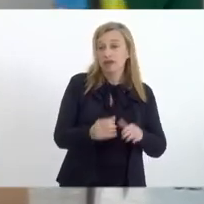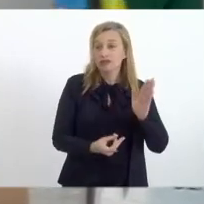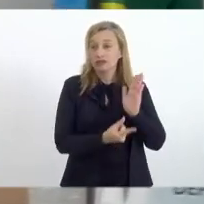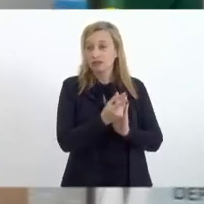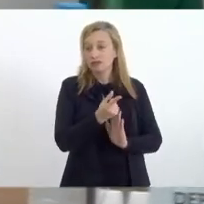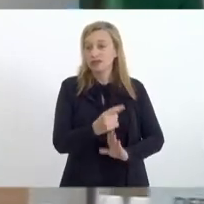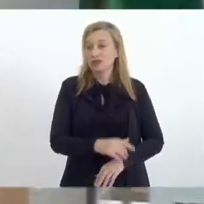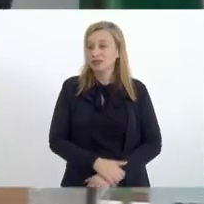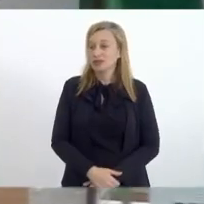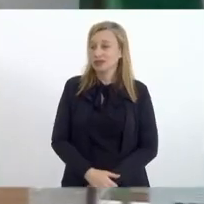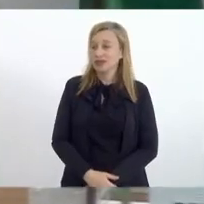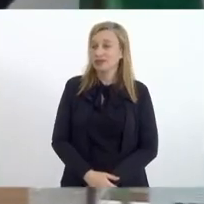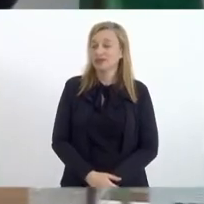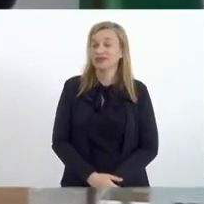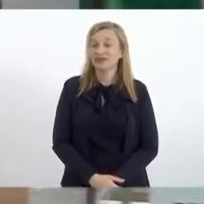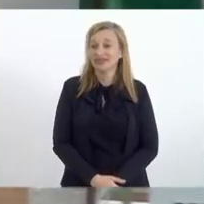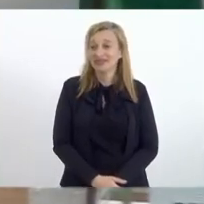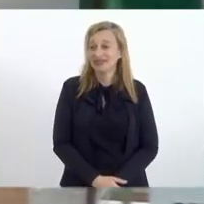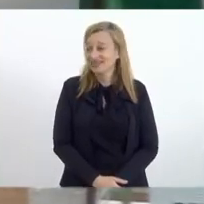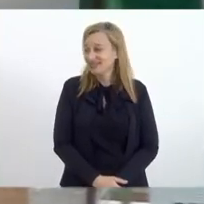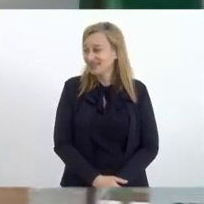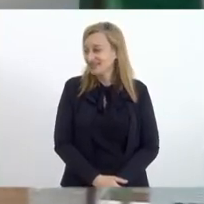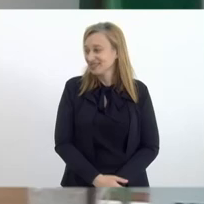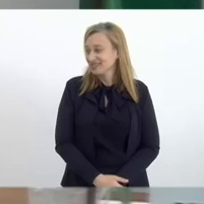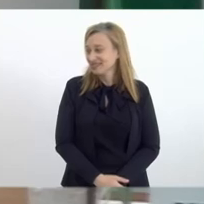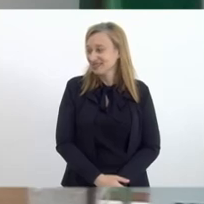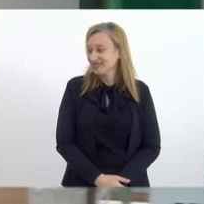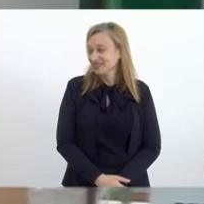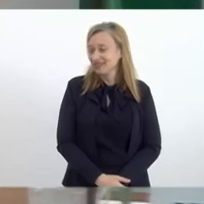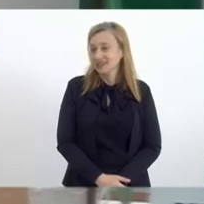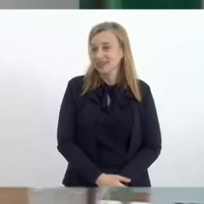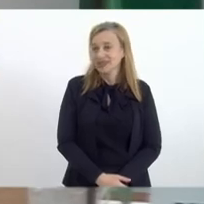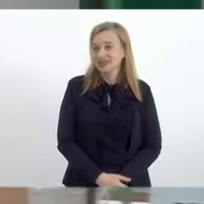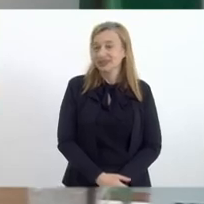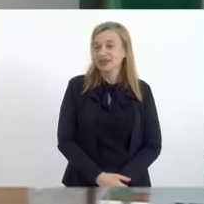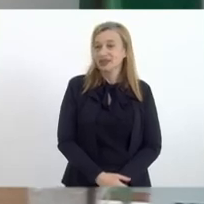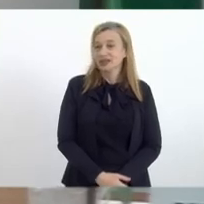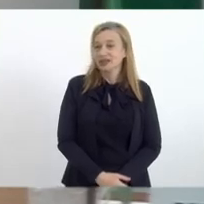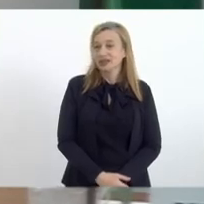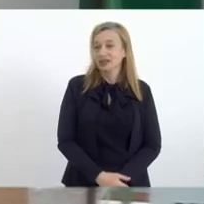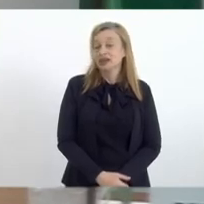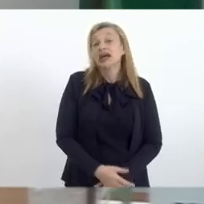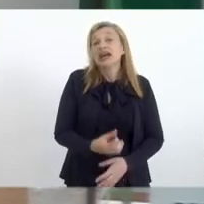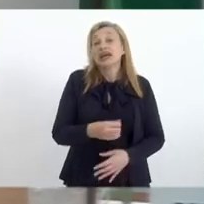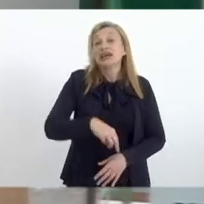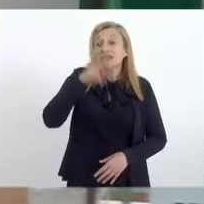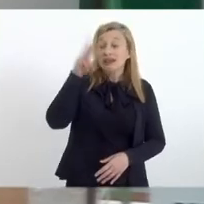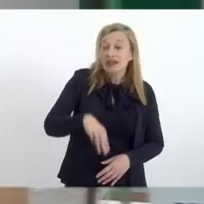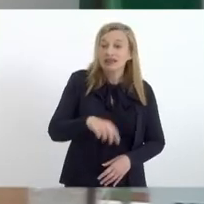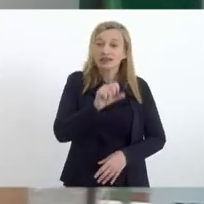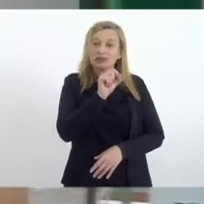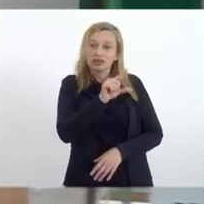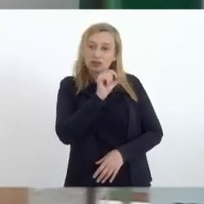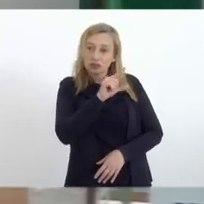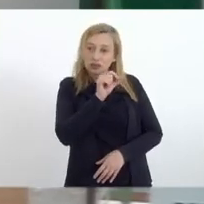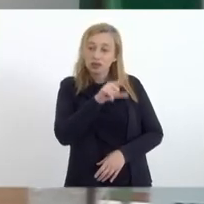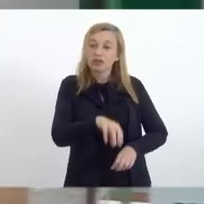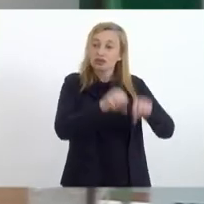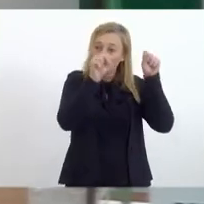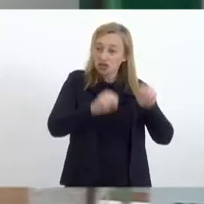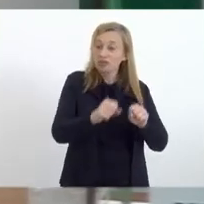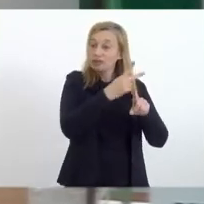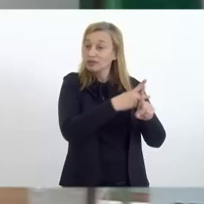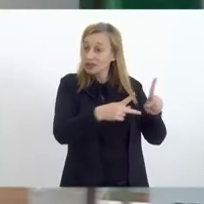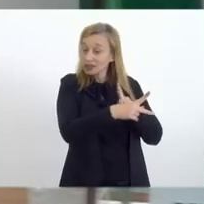começando por aí, que todo mundo diz, mas está num buraco, mas está concebido para ficar num buraco. Quem está no azul é o sistema previdenciário. Primeiro fazer